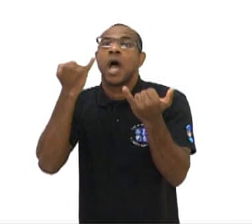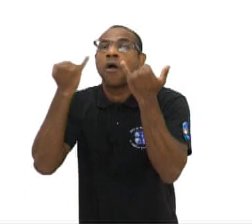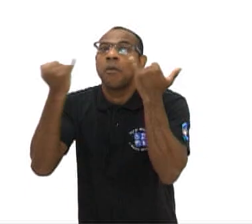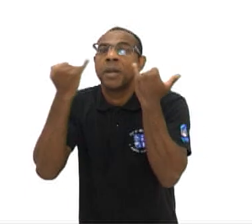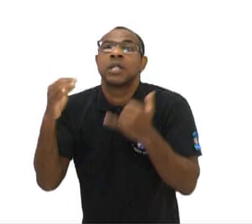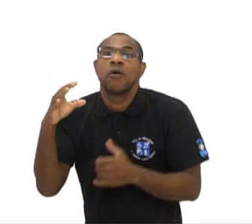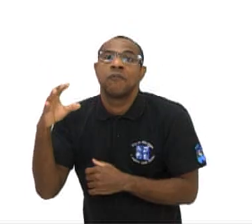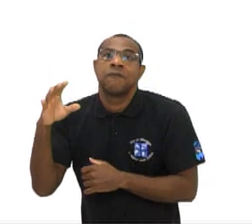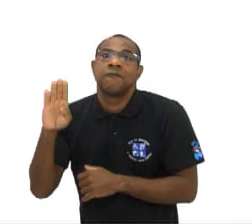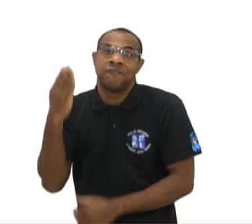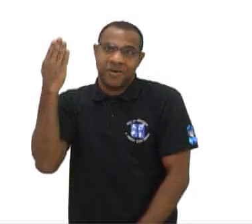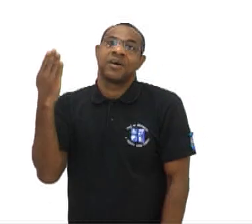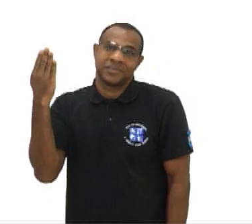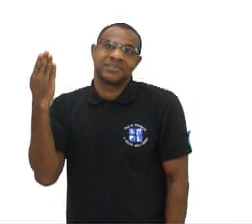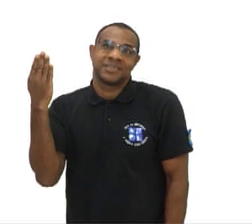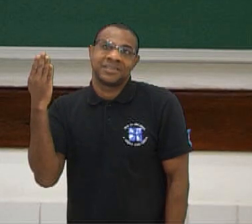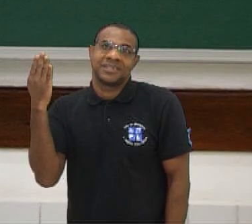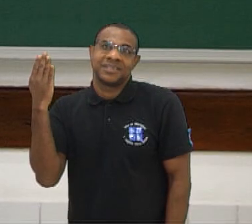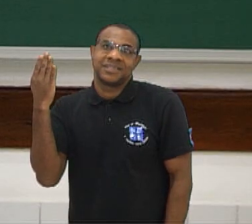meias-verdades ou informações